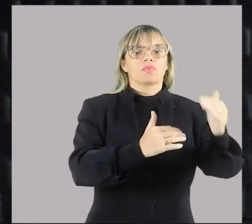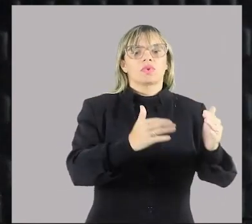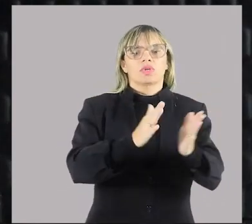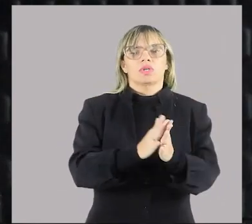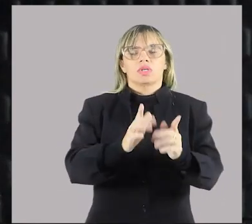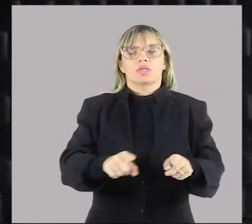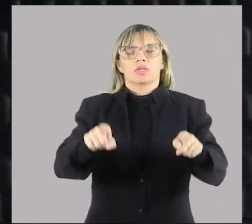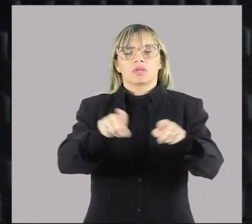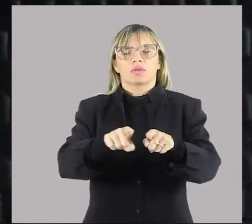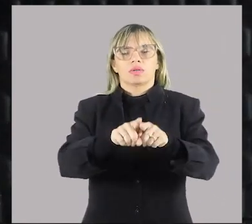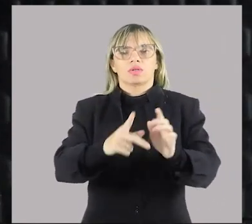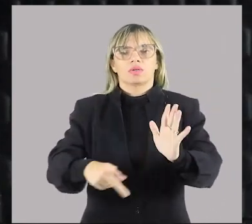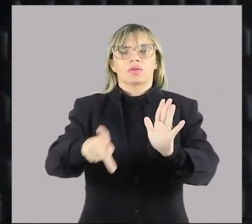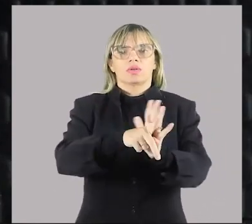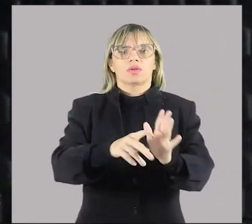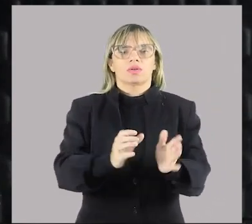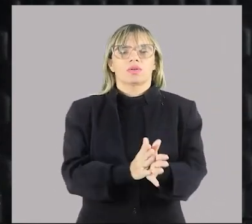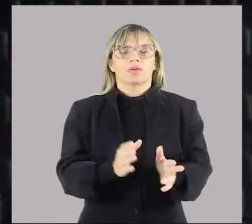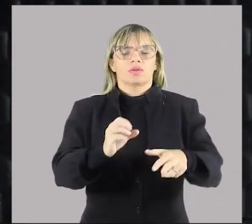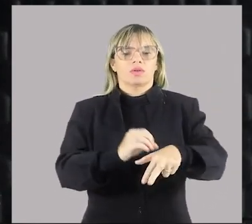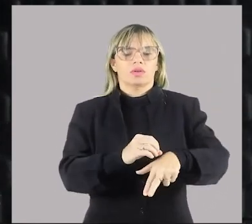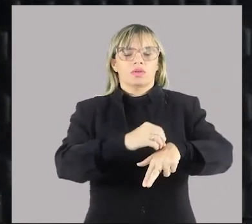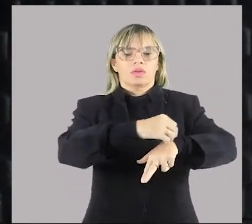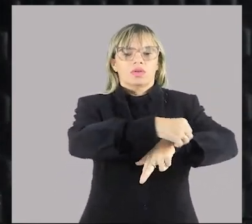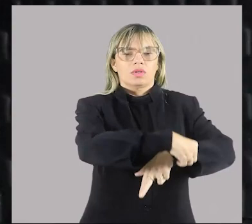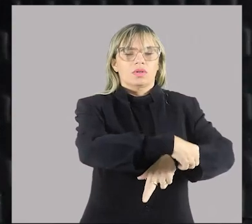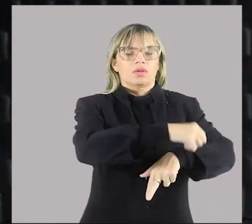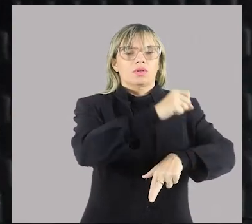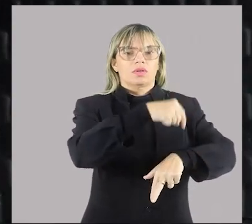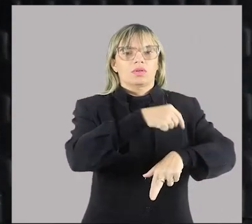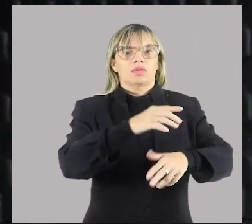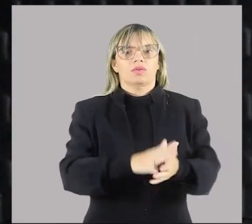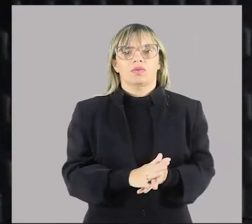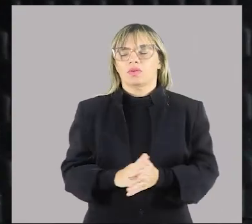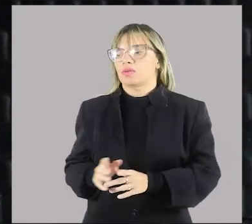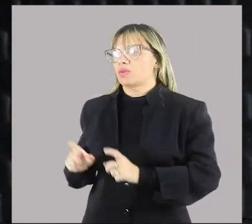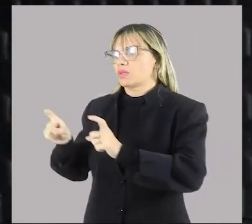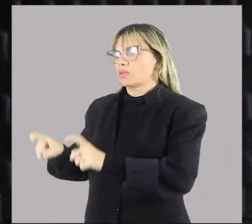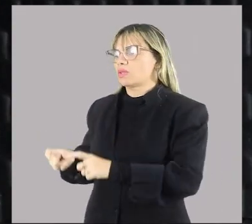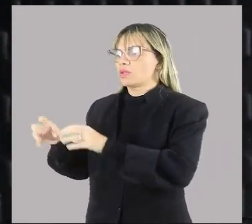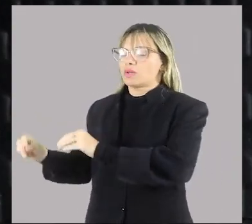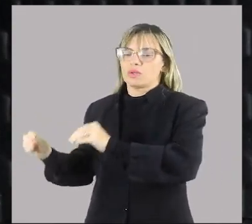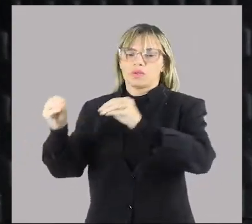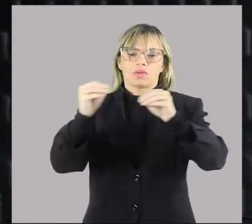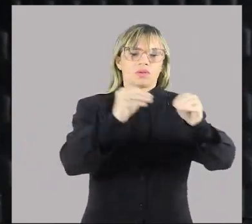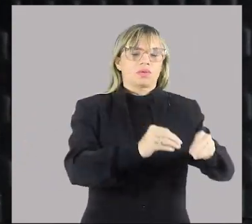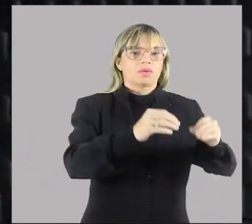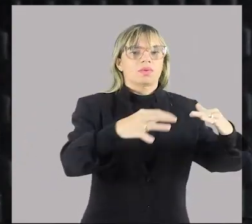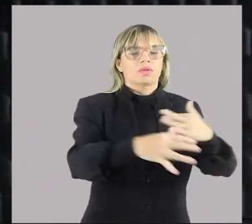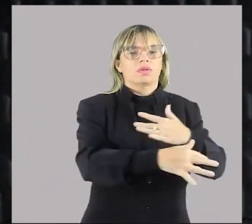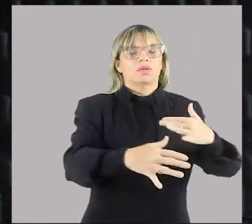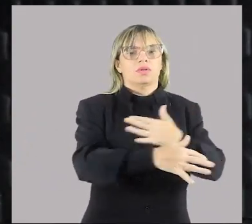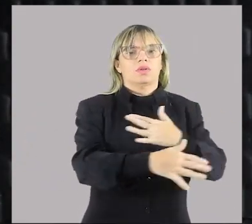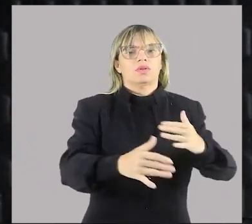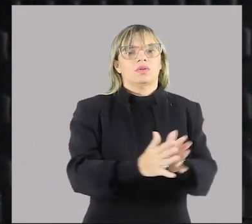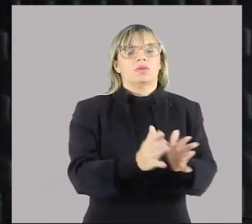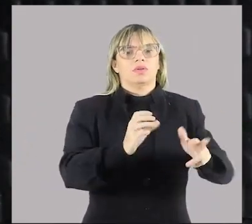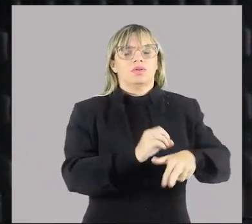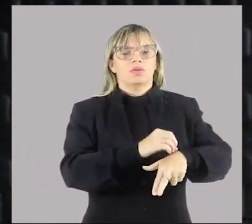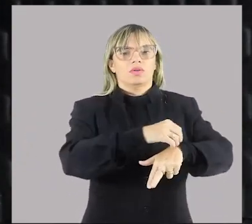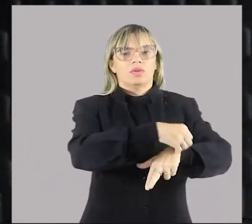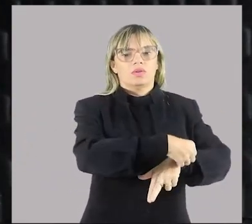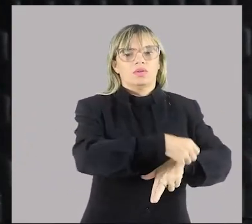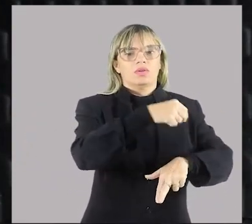operariado. Um operariado que vem dos campos brasileiros. Um operariado que passa a ter